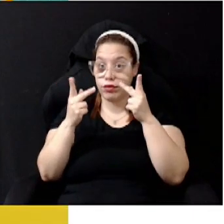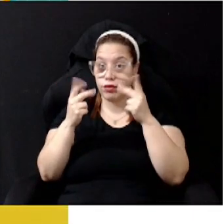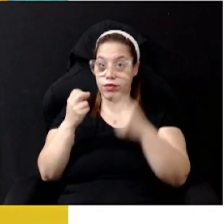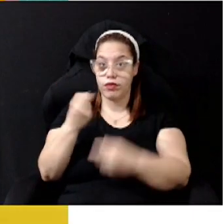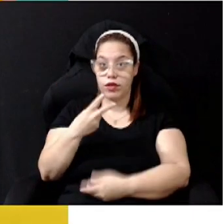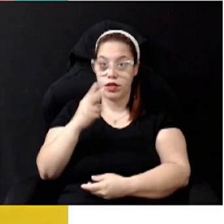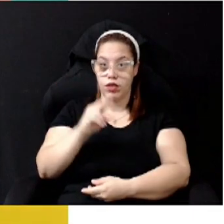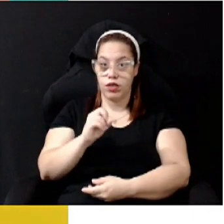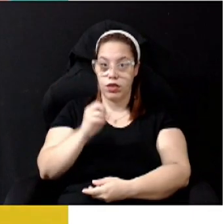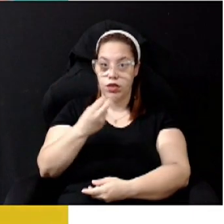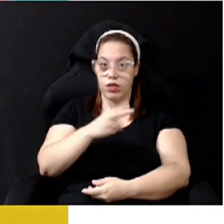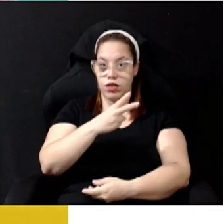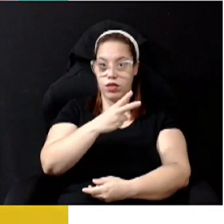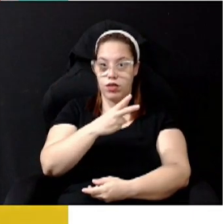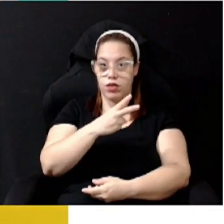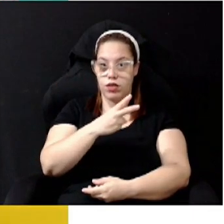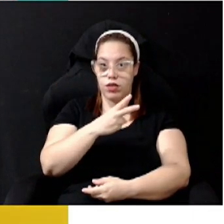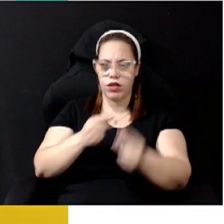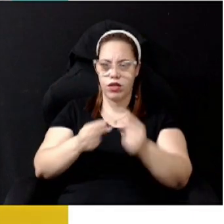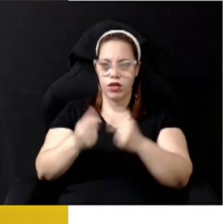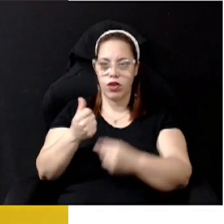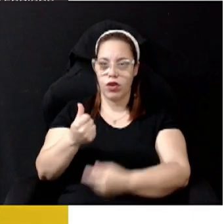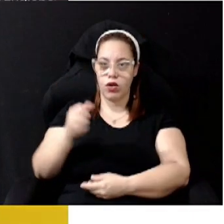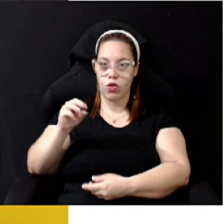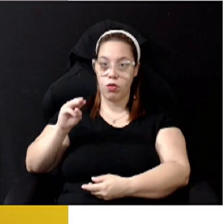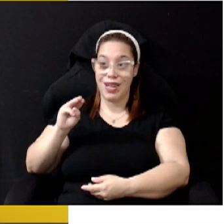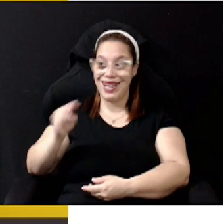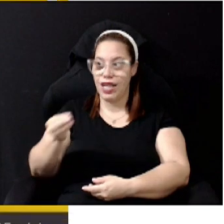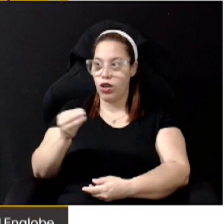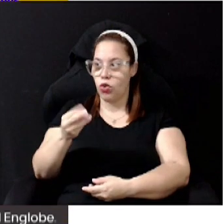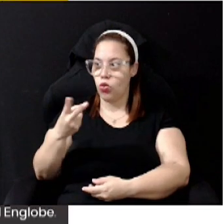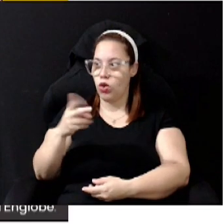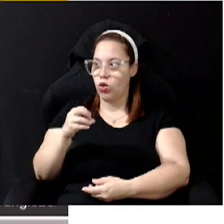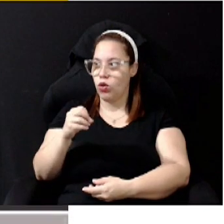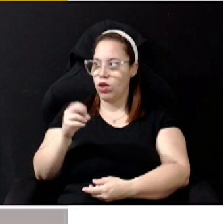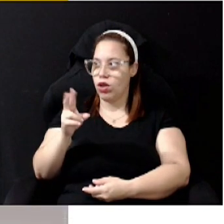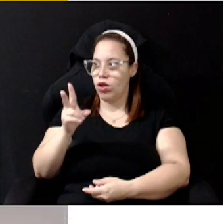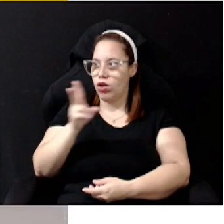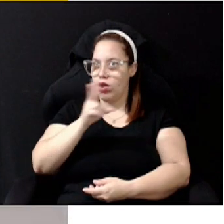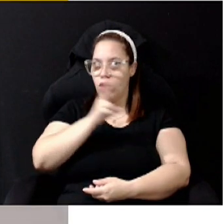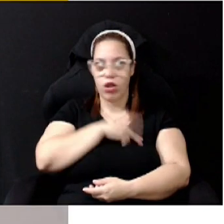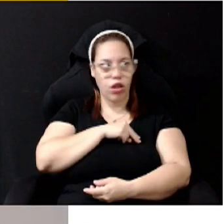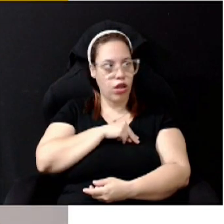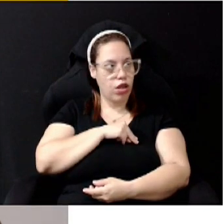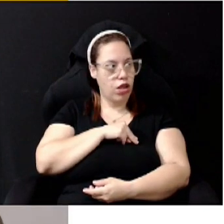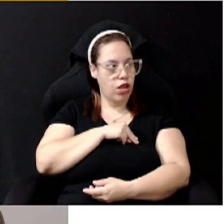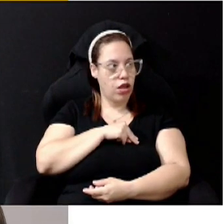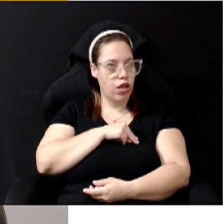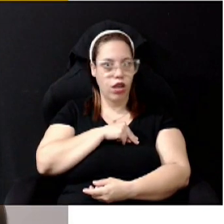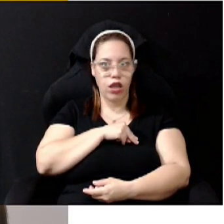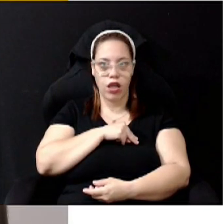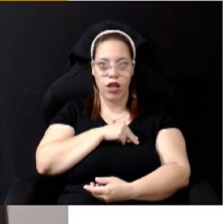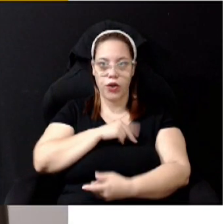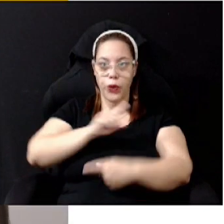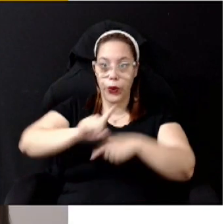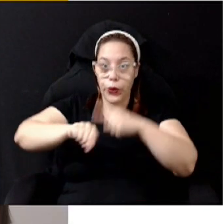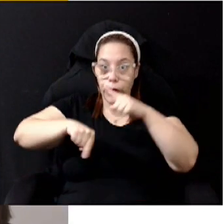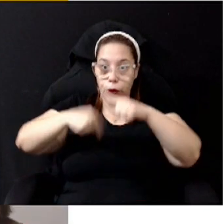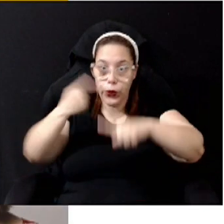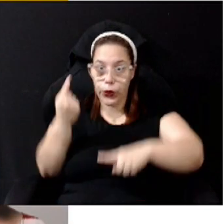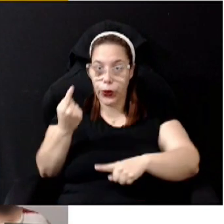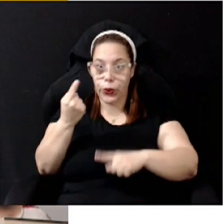2 unidades faturaram 1,2 milhão. Uau! E diante de tudo isso, de todo esse sucesso, quando